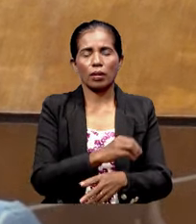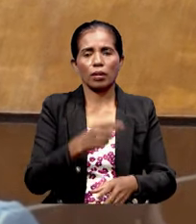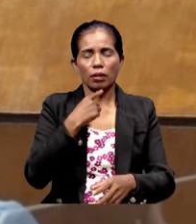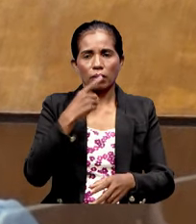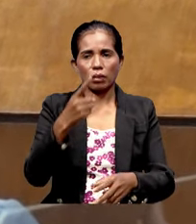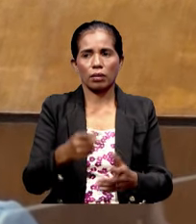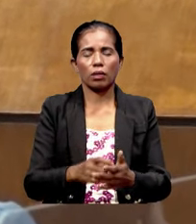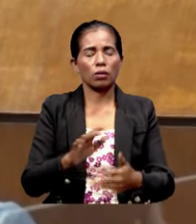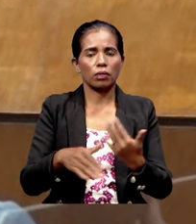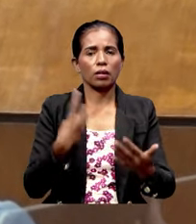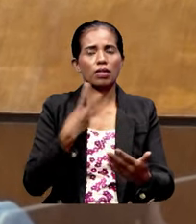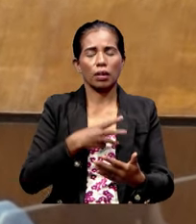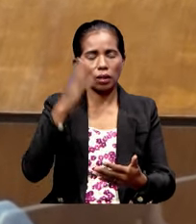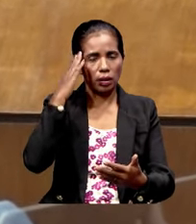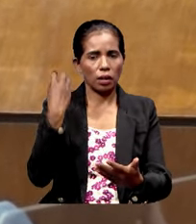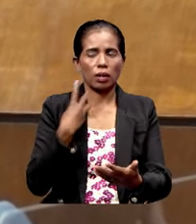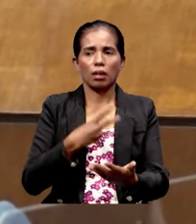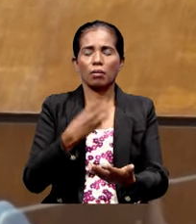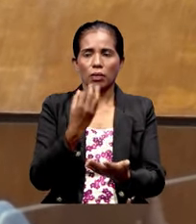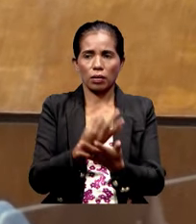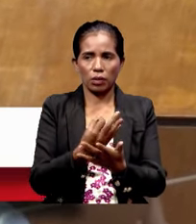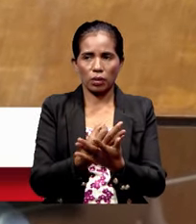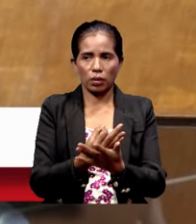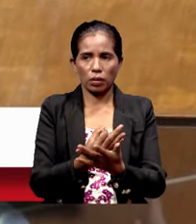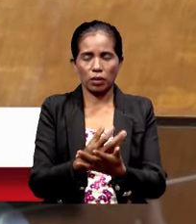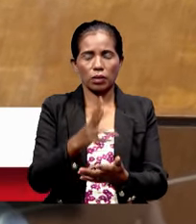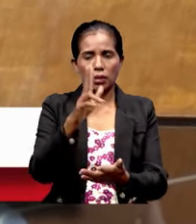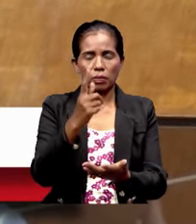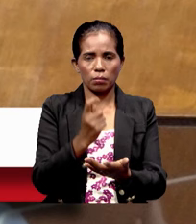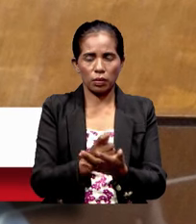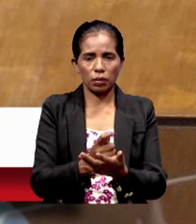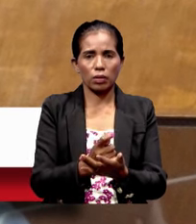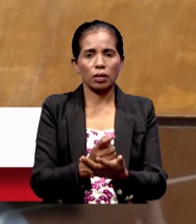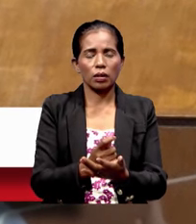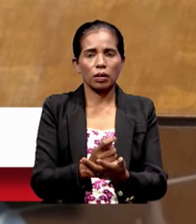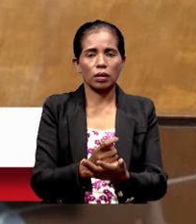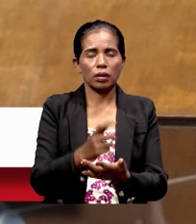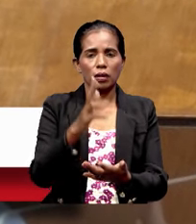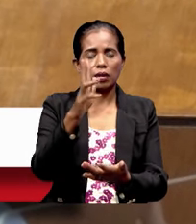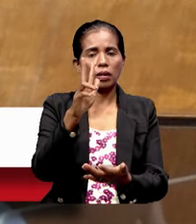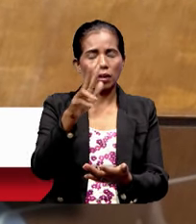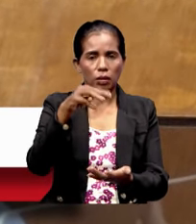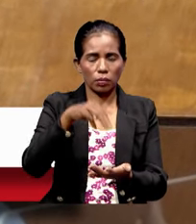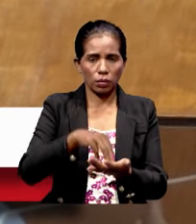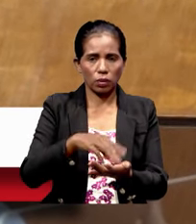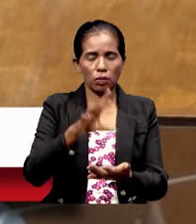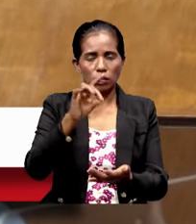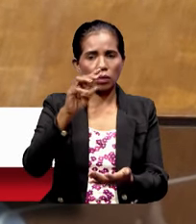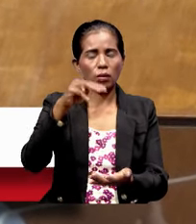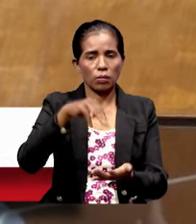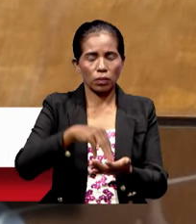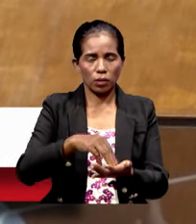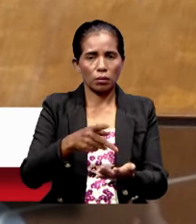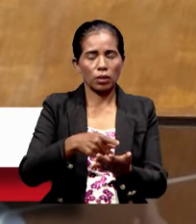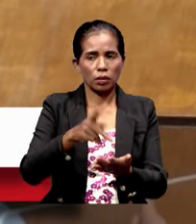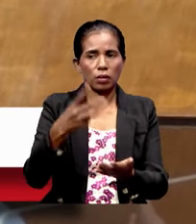A maioria está até que a minha oça, 3 milhões e 500 e tal, 8 milhões de salários. A